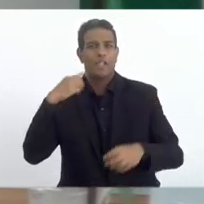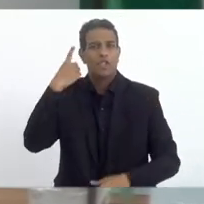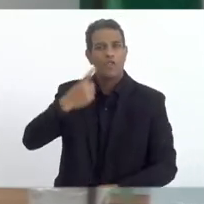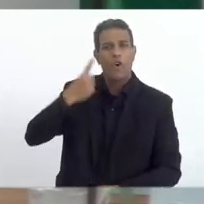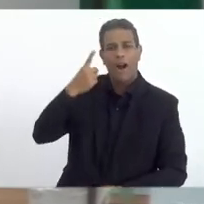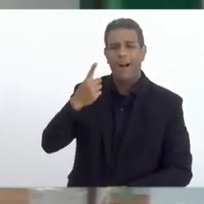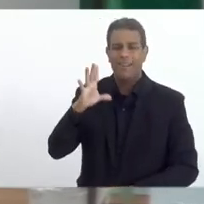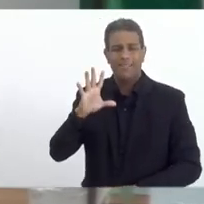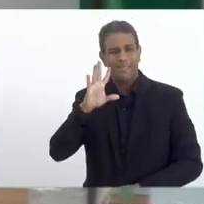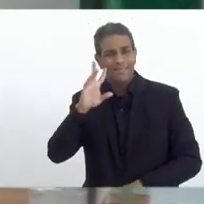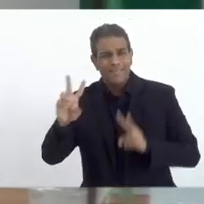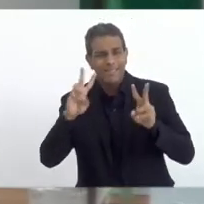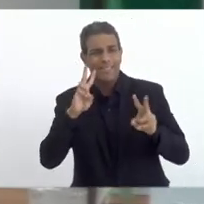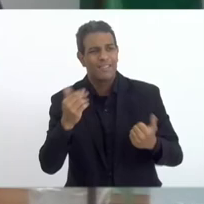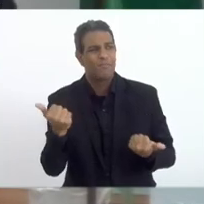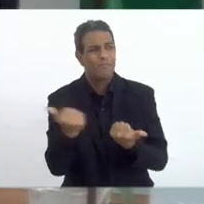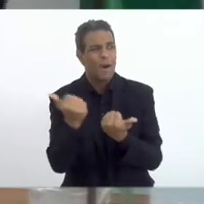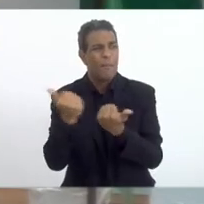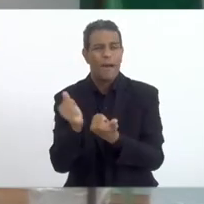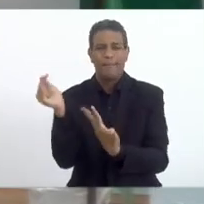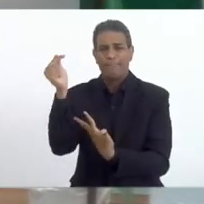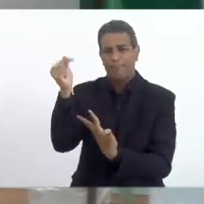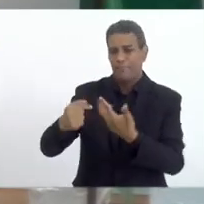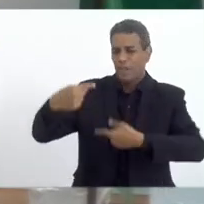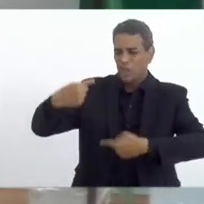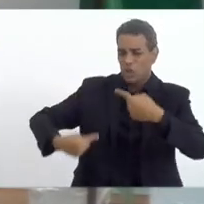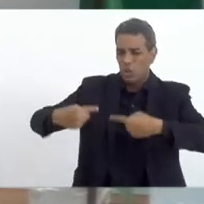não. Estou colocando as questões porque eu sei o que, que vai